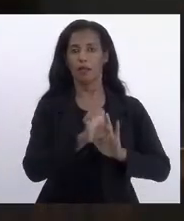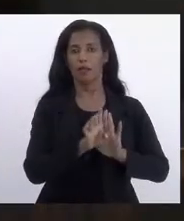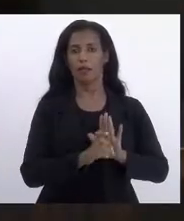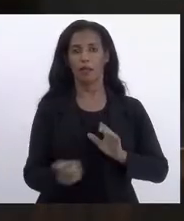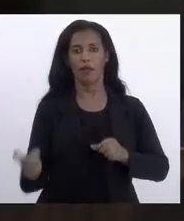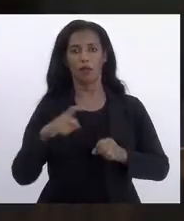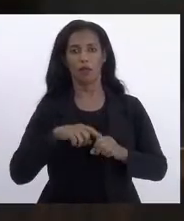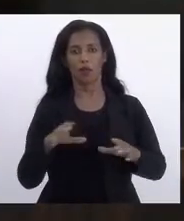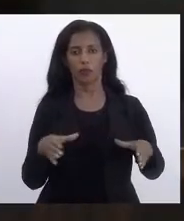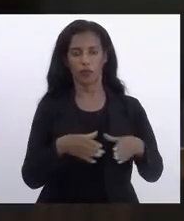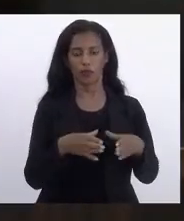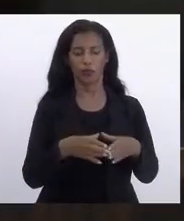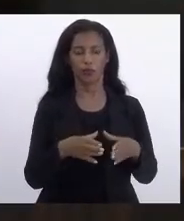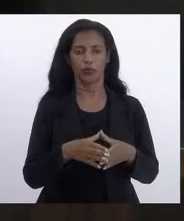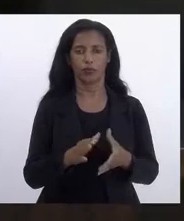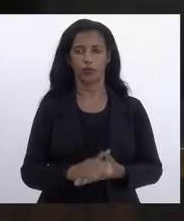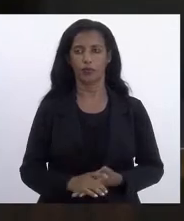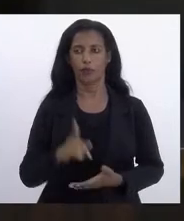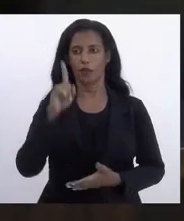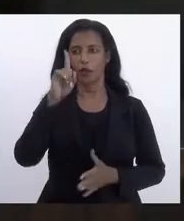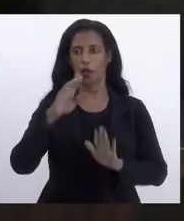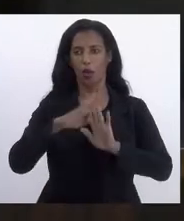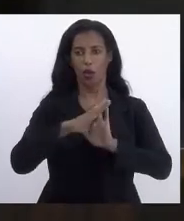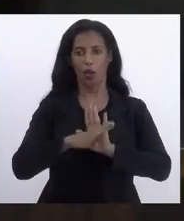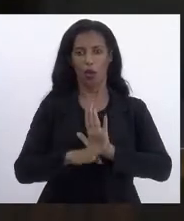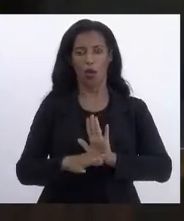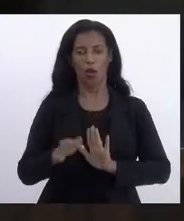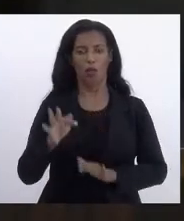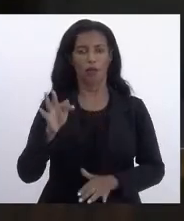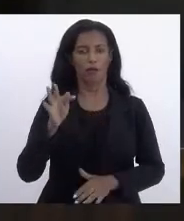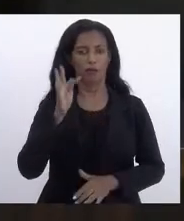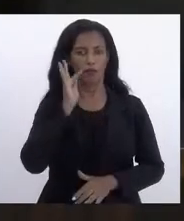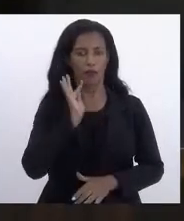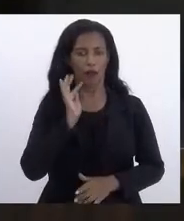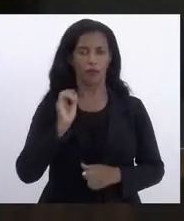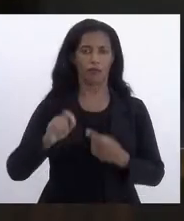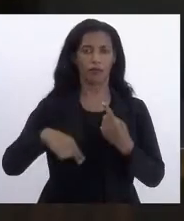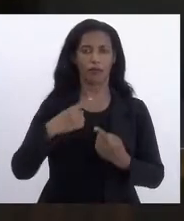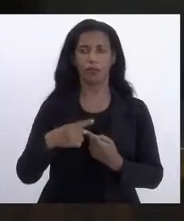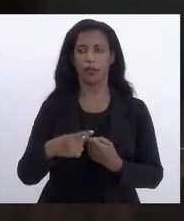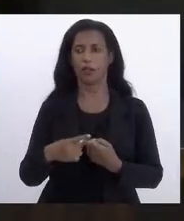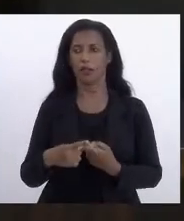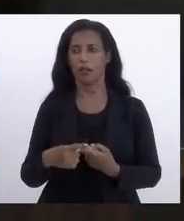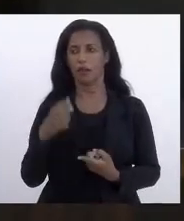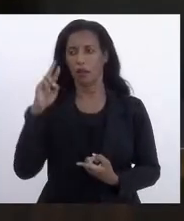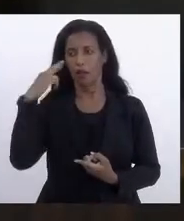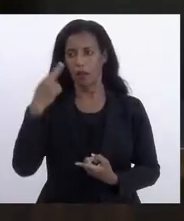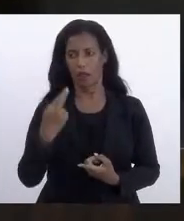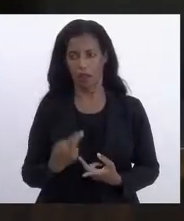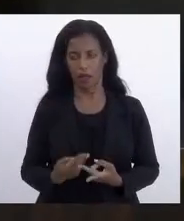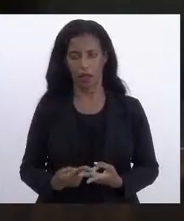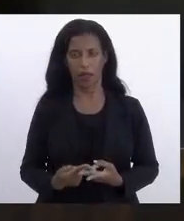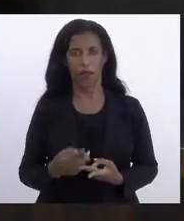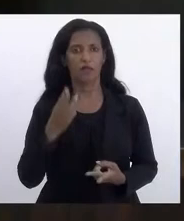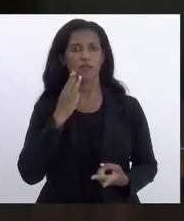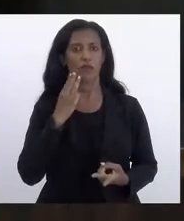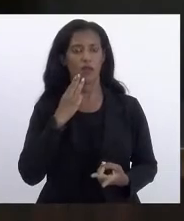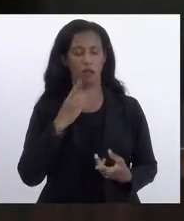e retorna às comissões. Questão de ordem do deputado Flávio, seguida a deputada Renata e